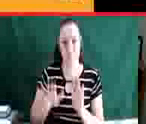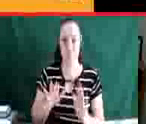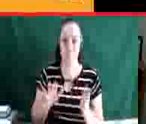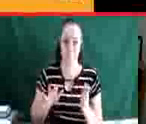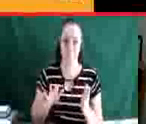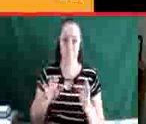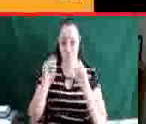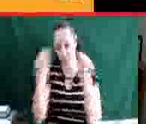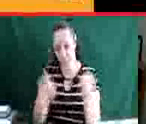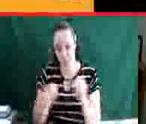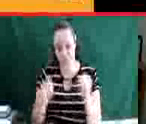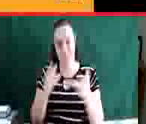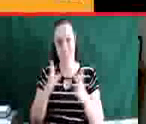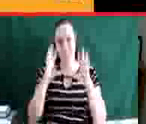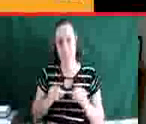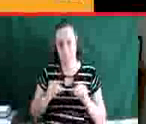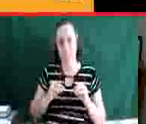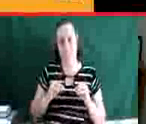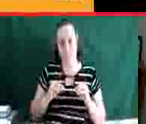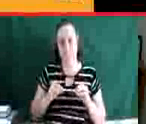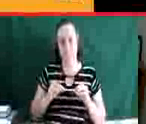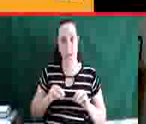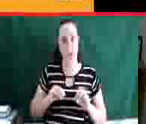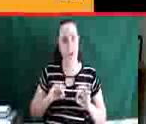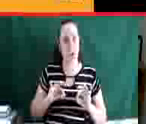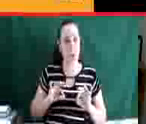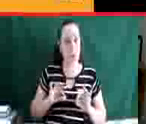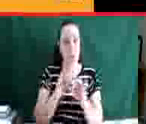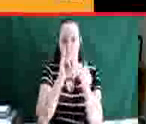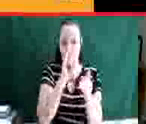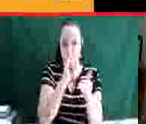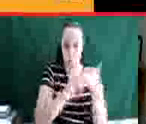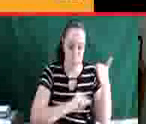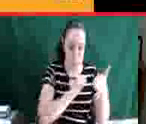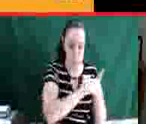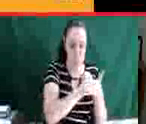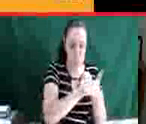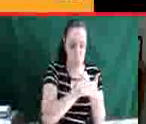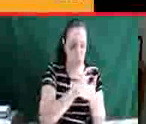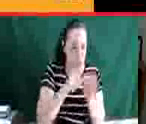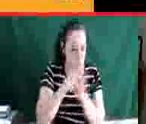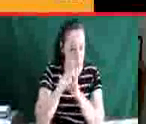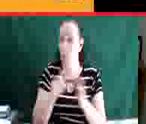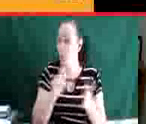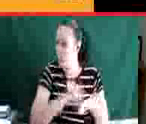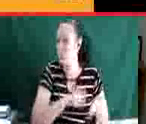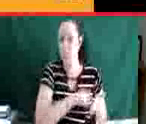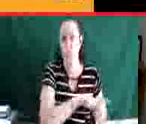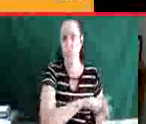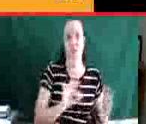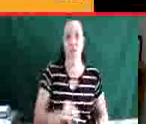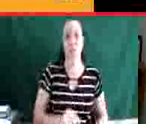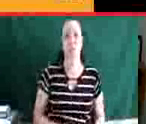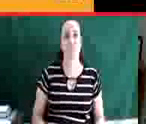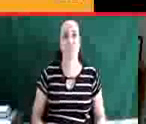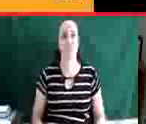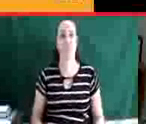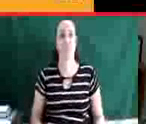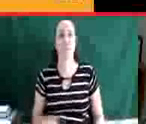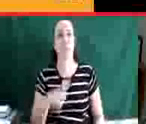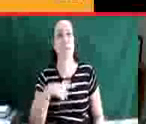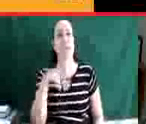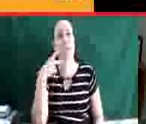manhã, um domingo de manhã, sei lá. Só que vocês se organizam, me avisem com antecedência, a gente monta uma aula. Umas 3 horas